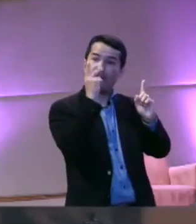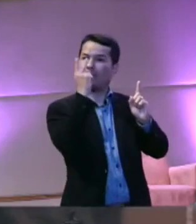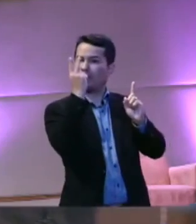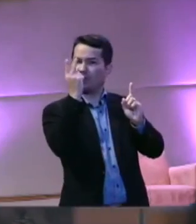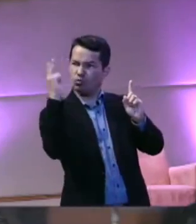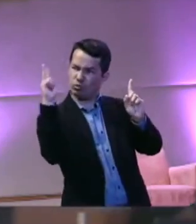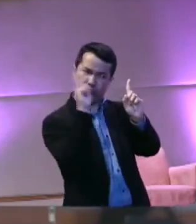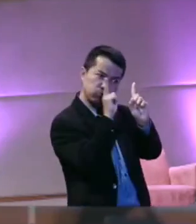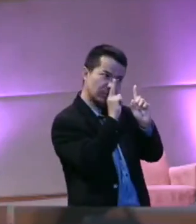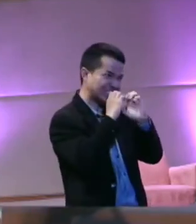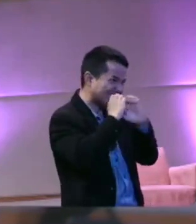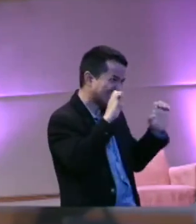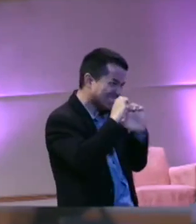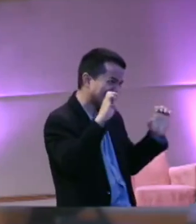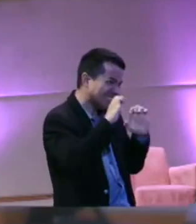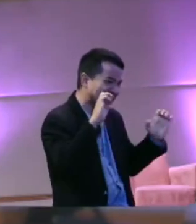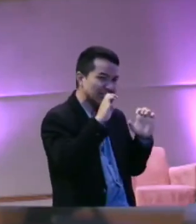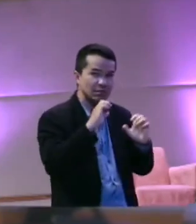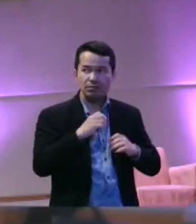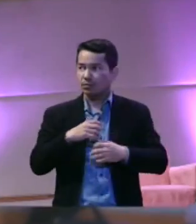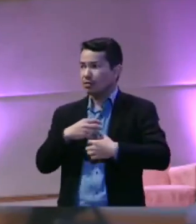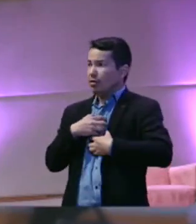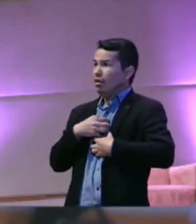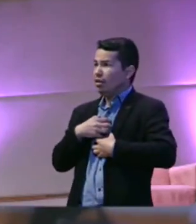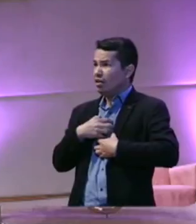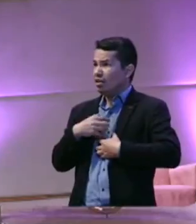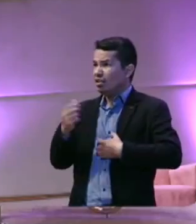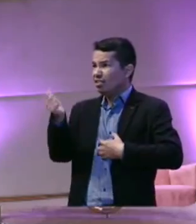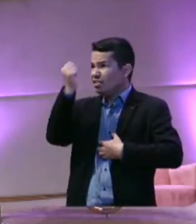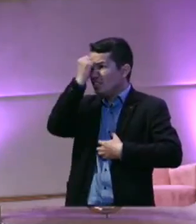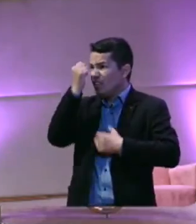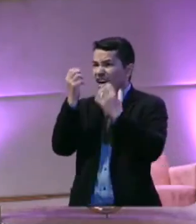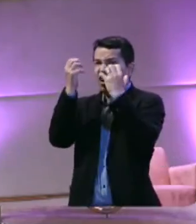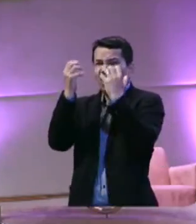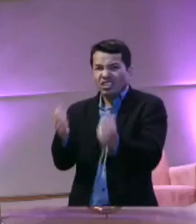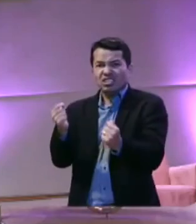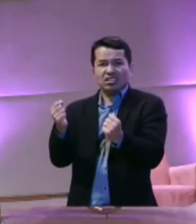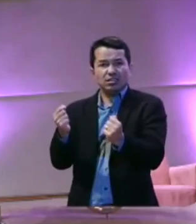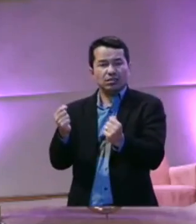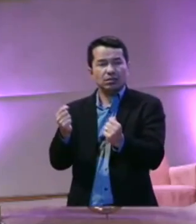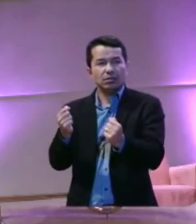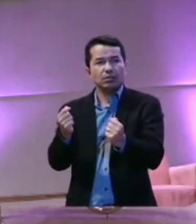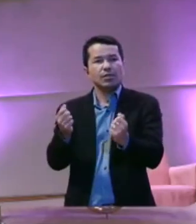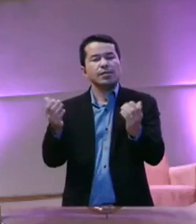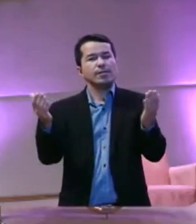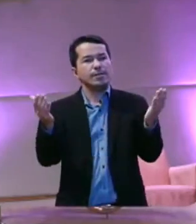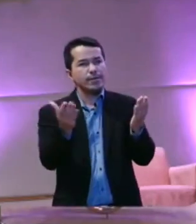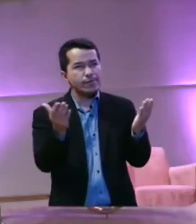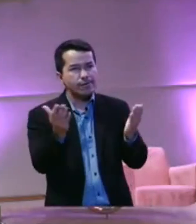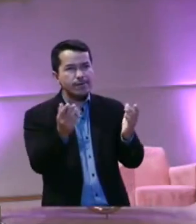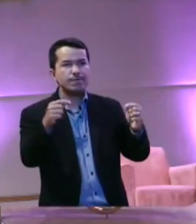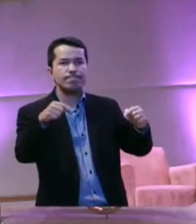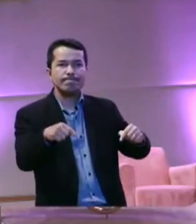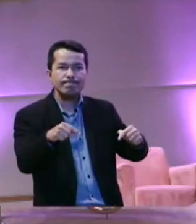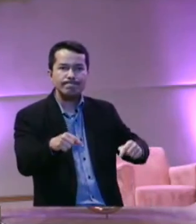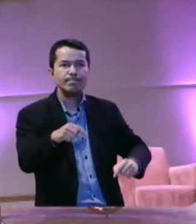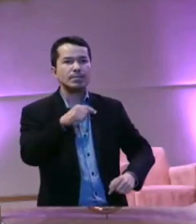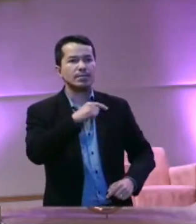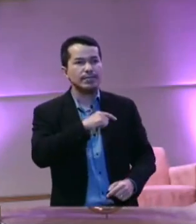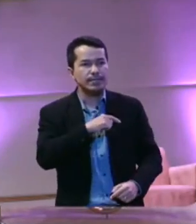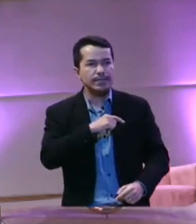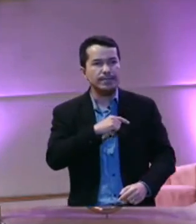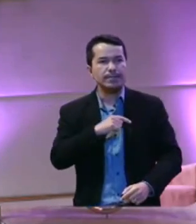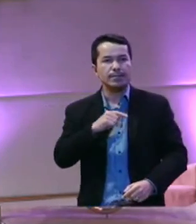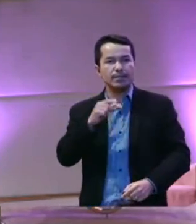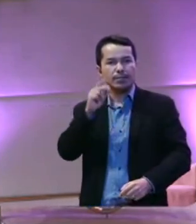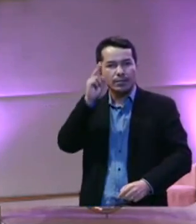entendeu o tempo da visitação. Nós vivemos numa igreja que de segunda a